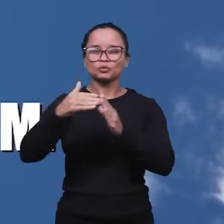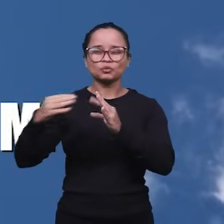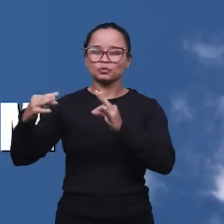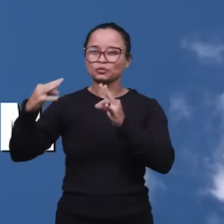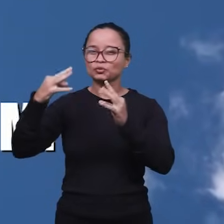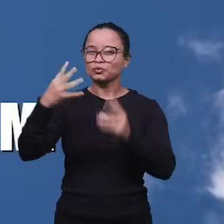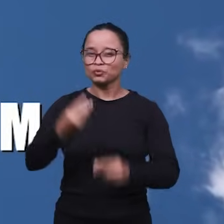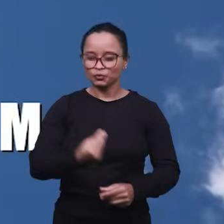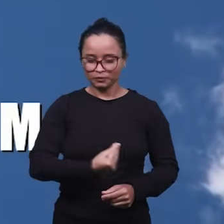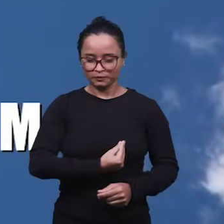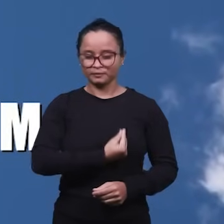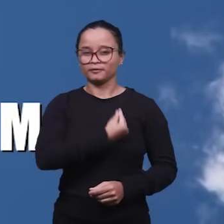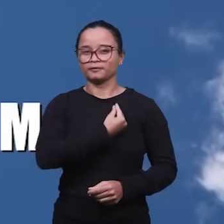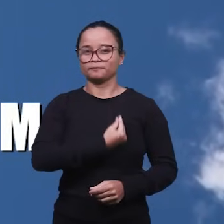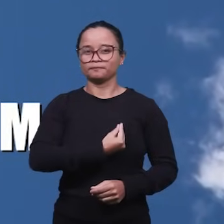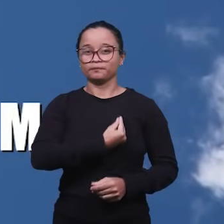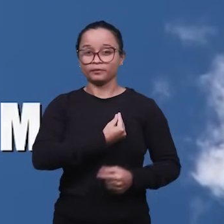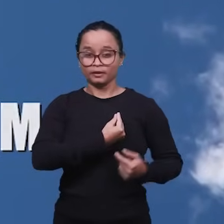é tudo pra